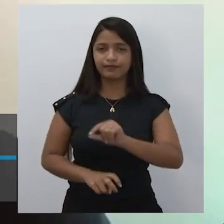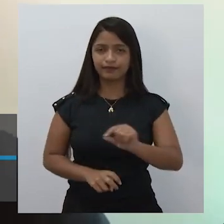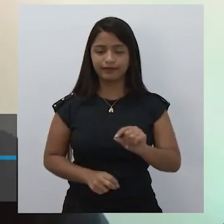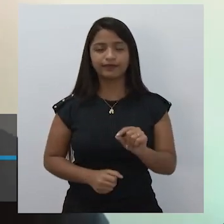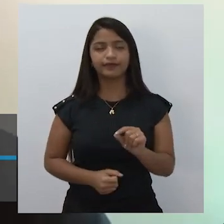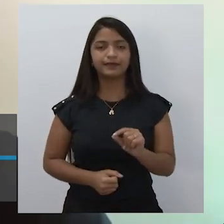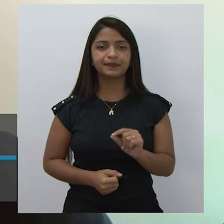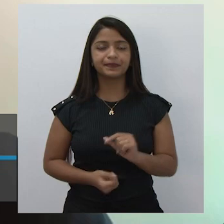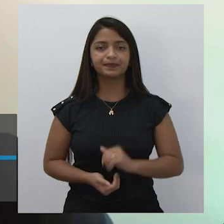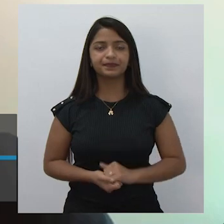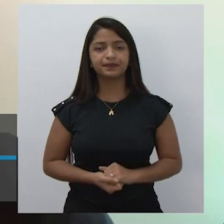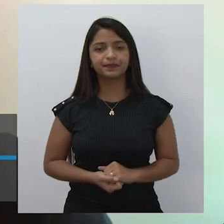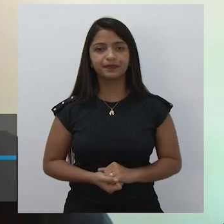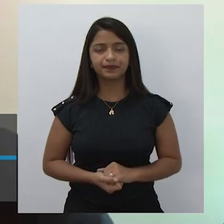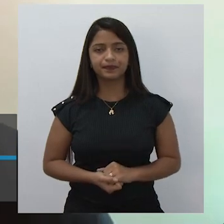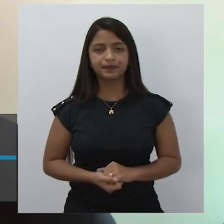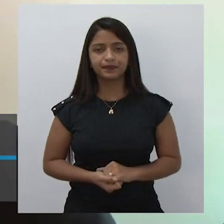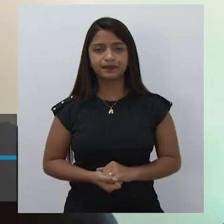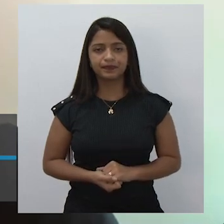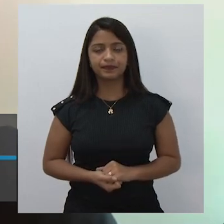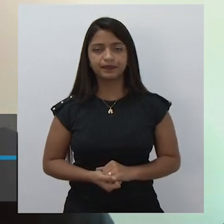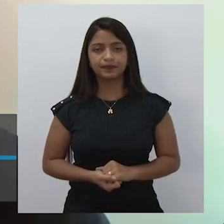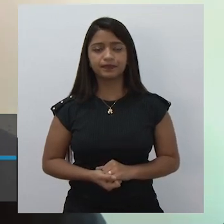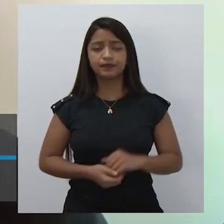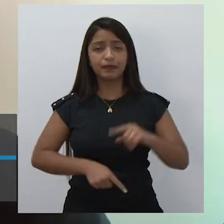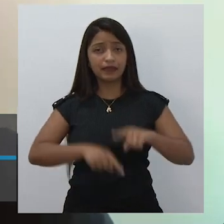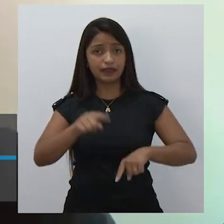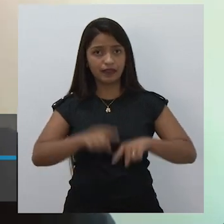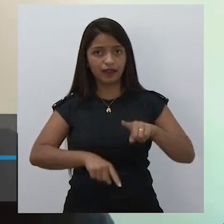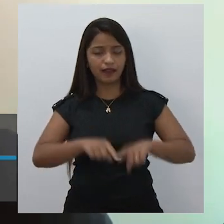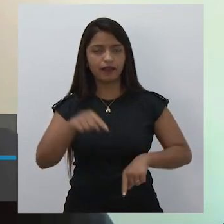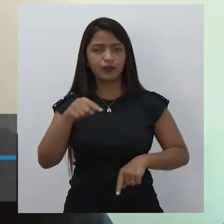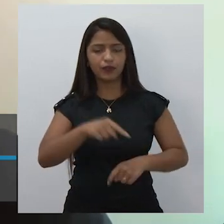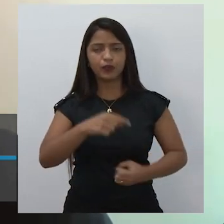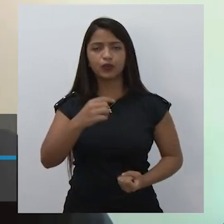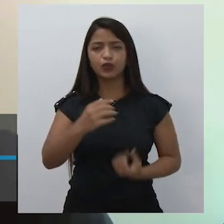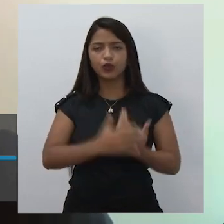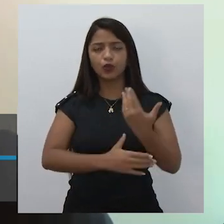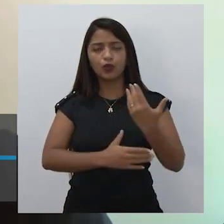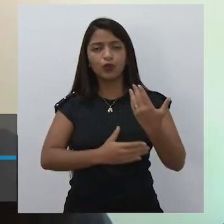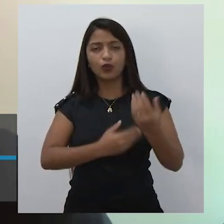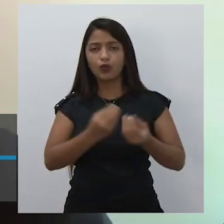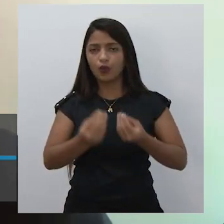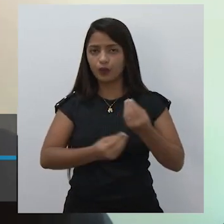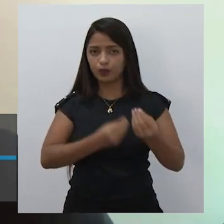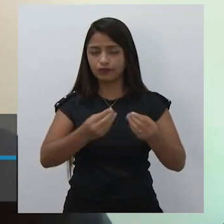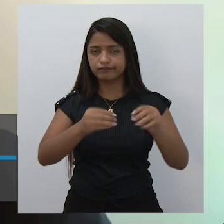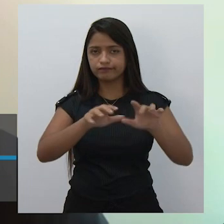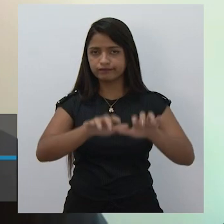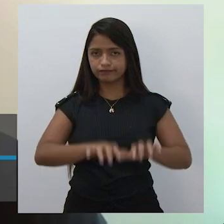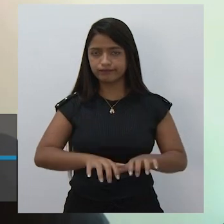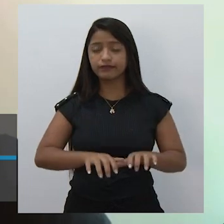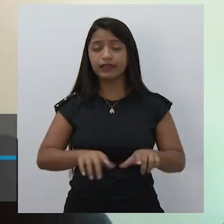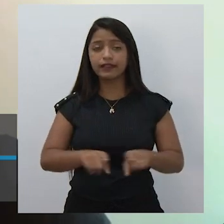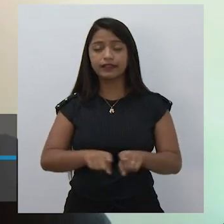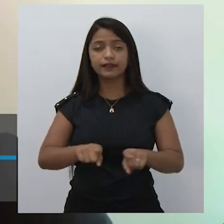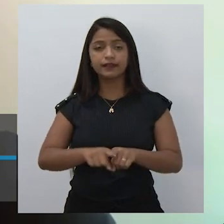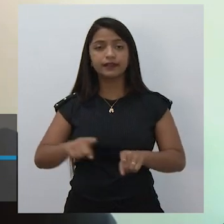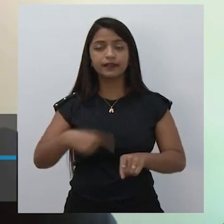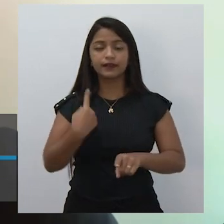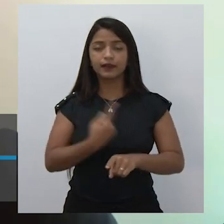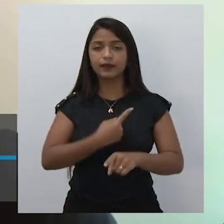deu, né, a elaboração desse material, não só enquanto componente, mas principalmente com a ideia da gente